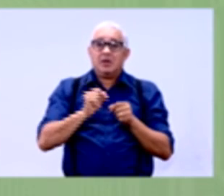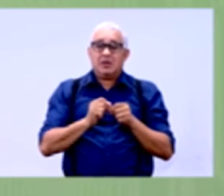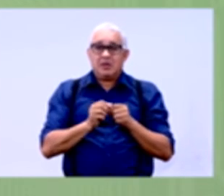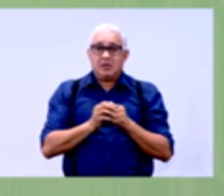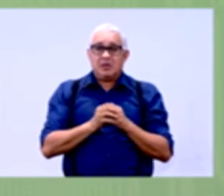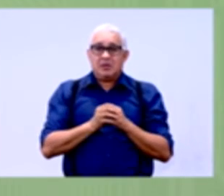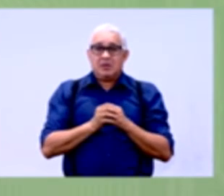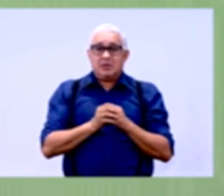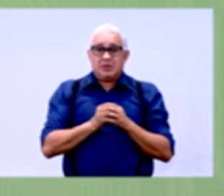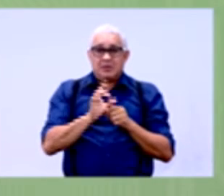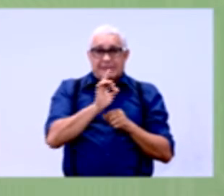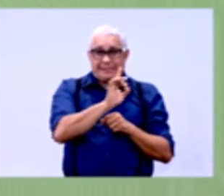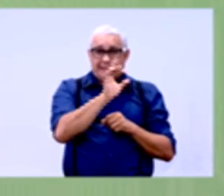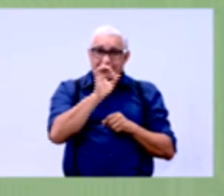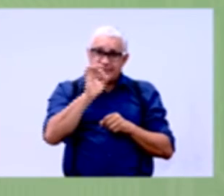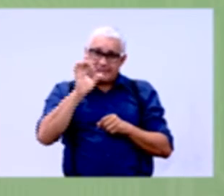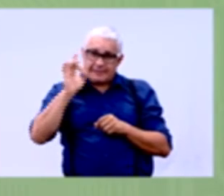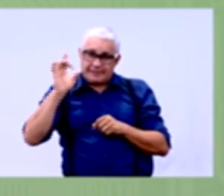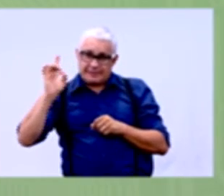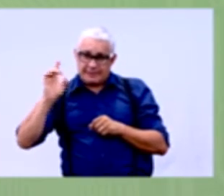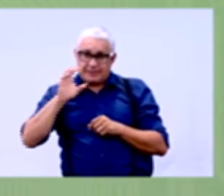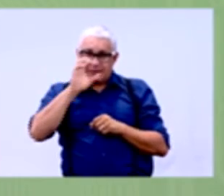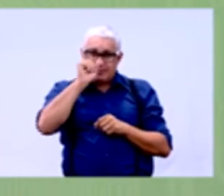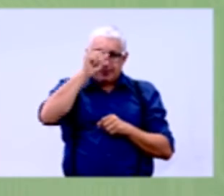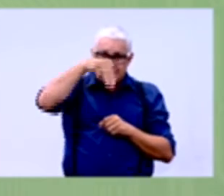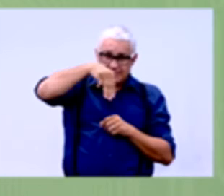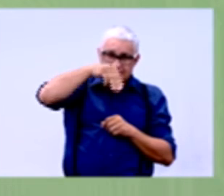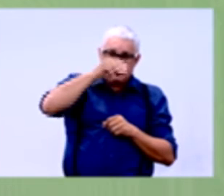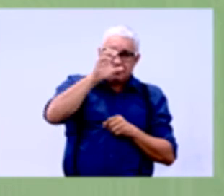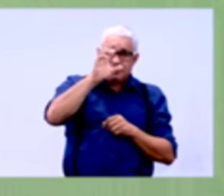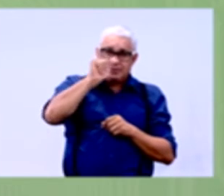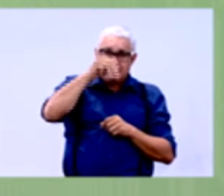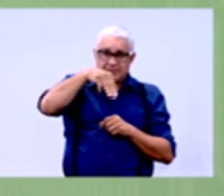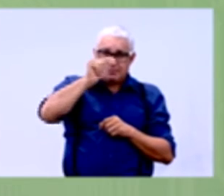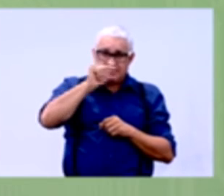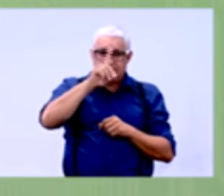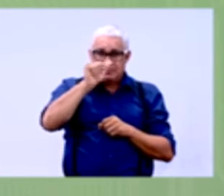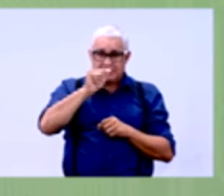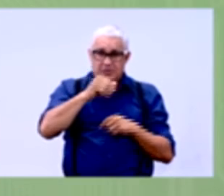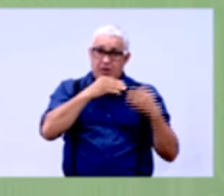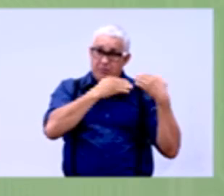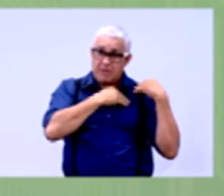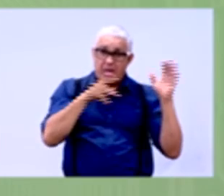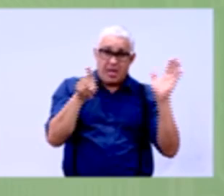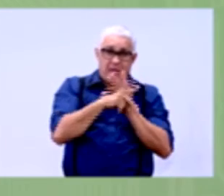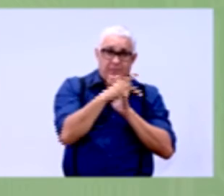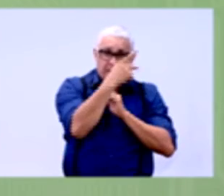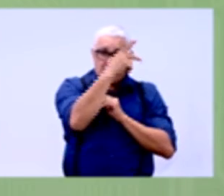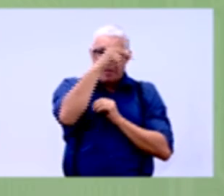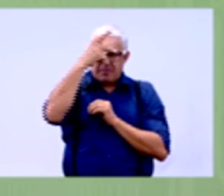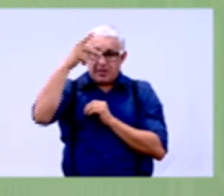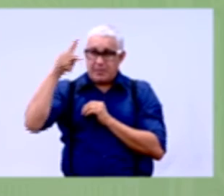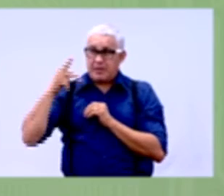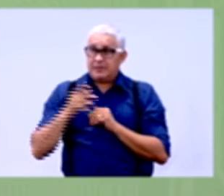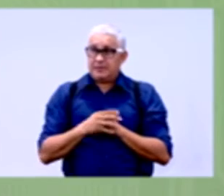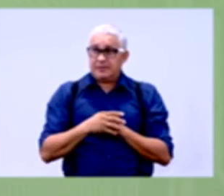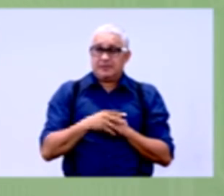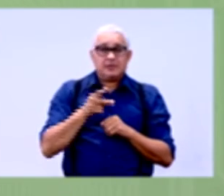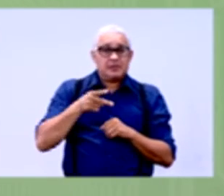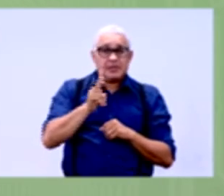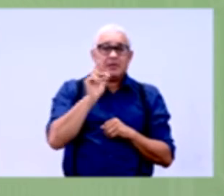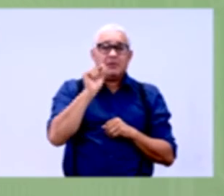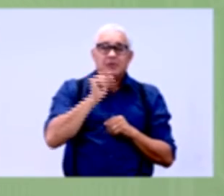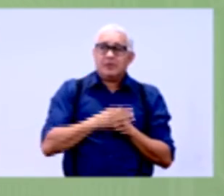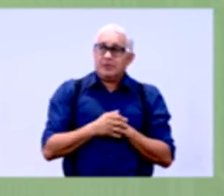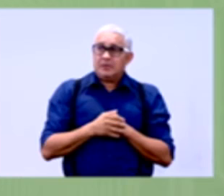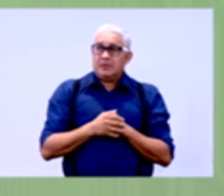deixar cada uma das camadas com a sua responsabilidade própria. Então, sempre